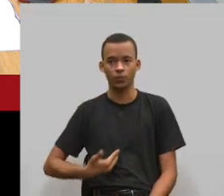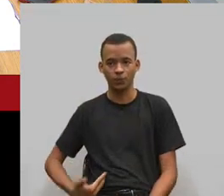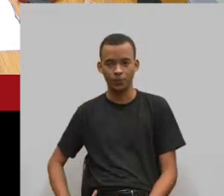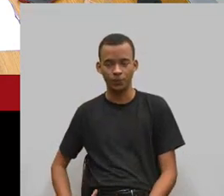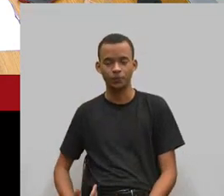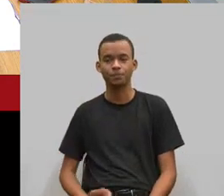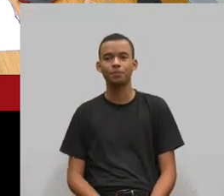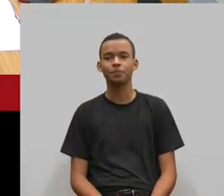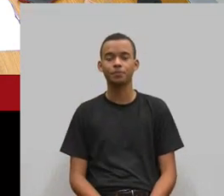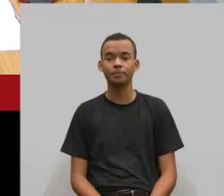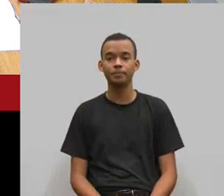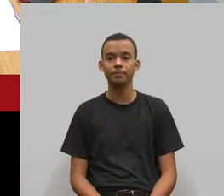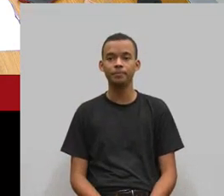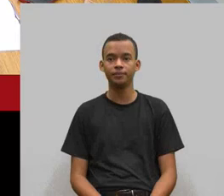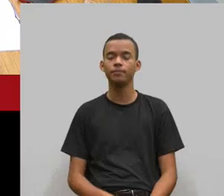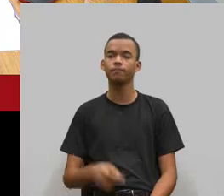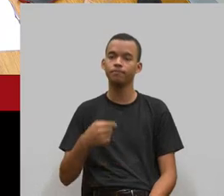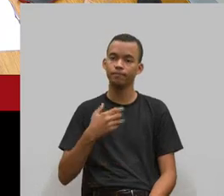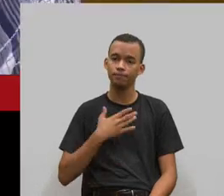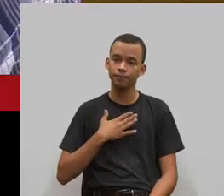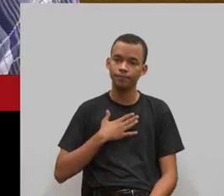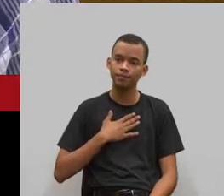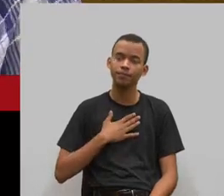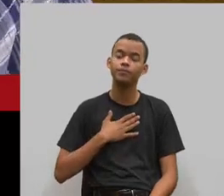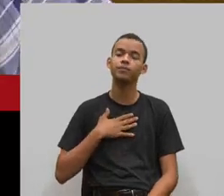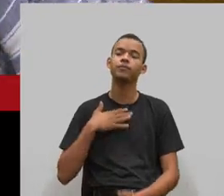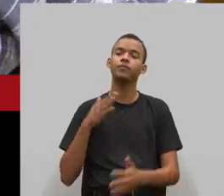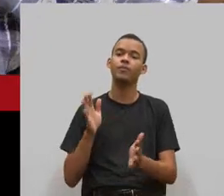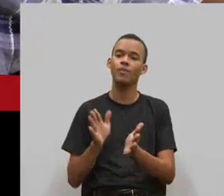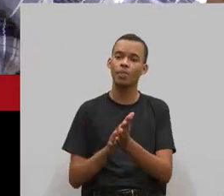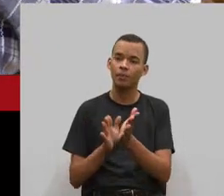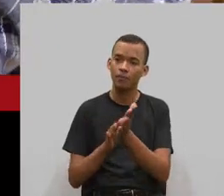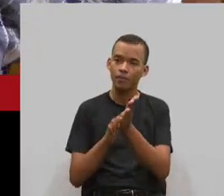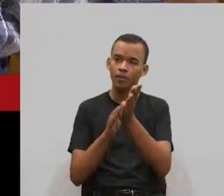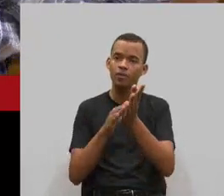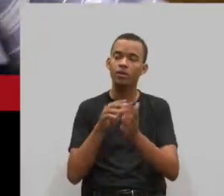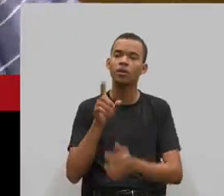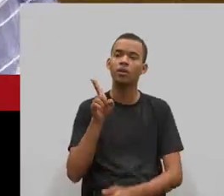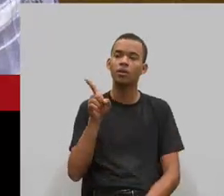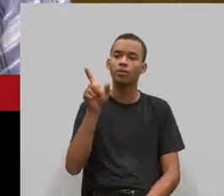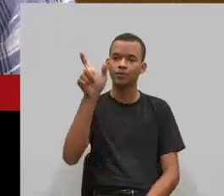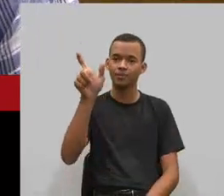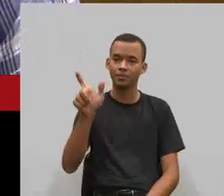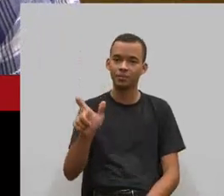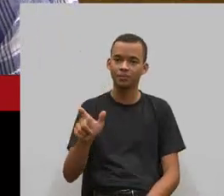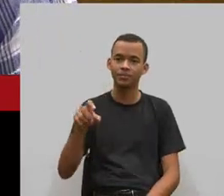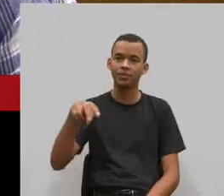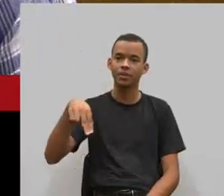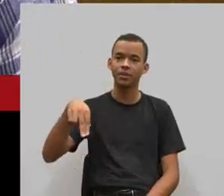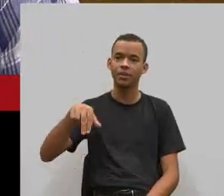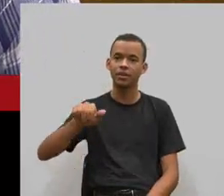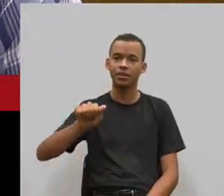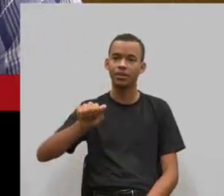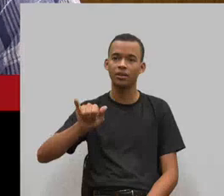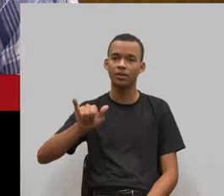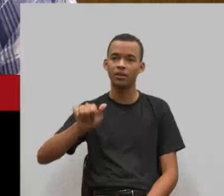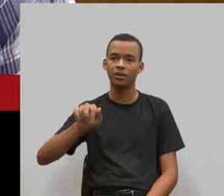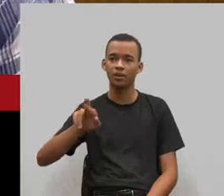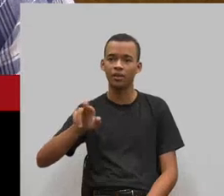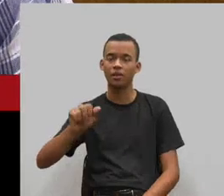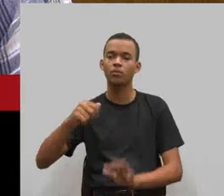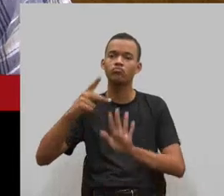de primeira mão parabenizar a naara por esse belo projeto n igual ela di trabalhei 16 anos